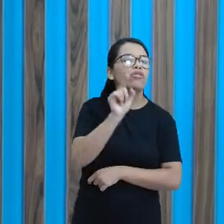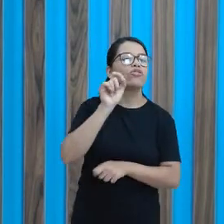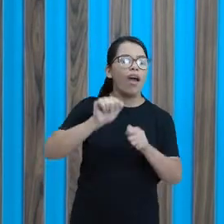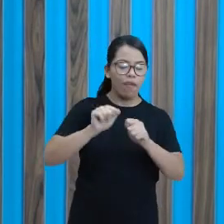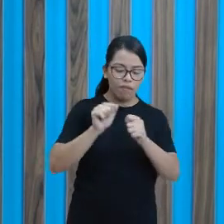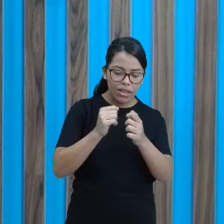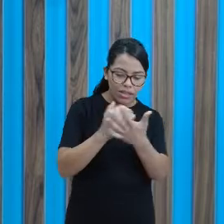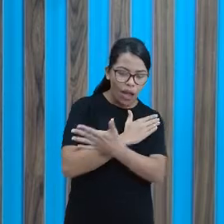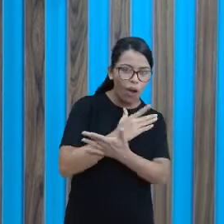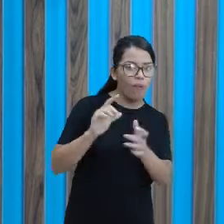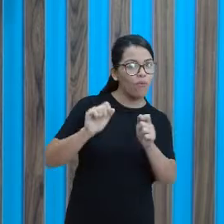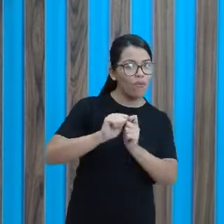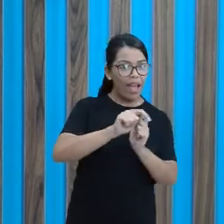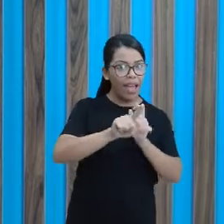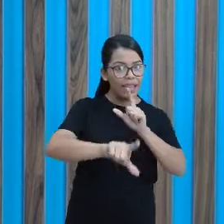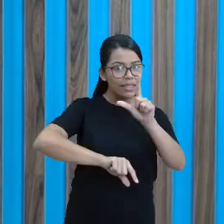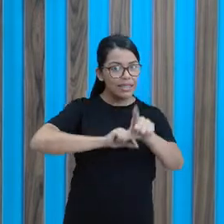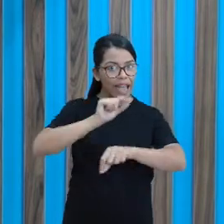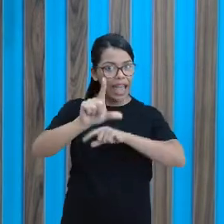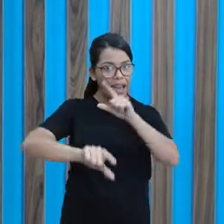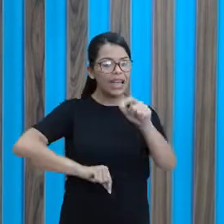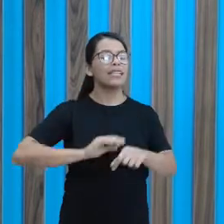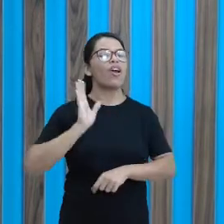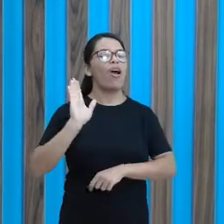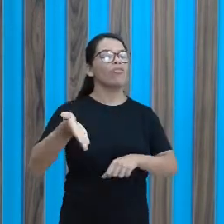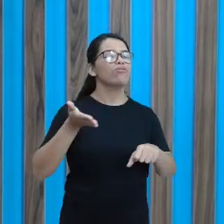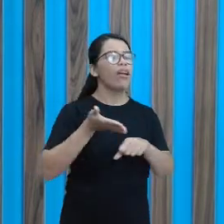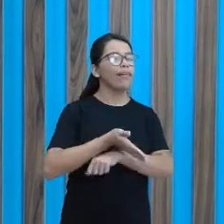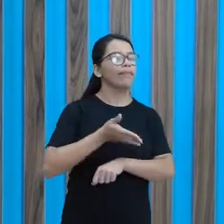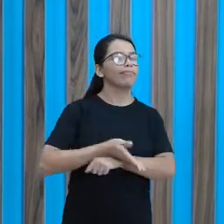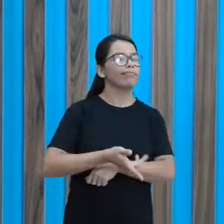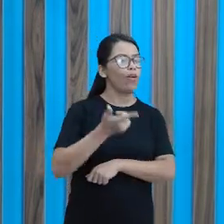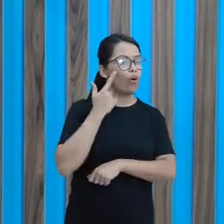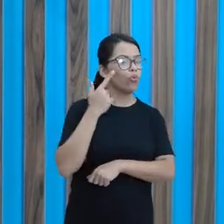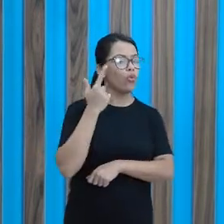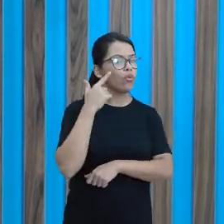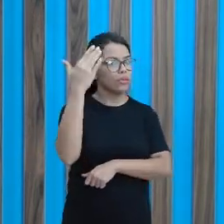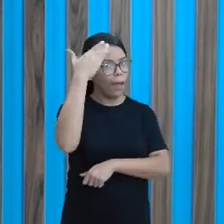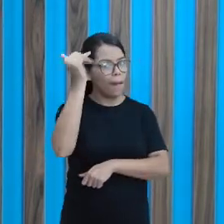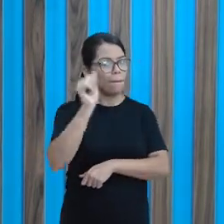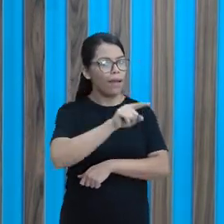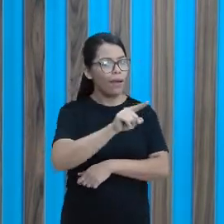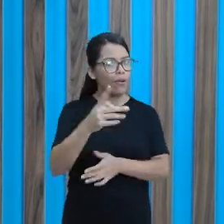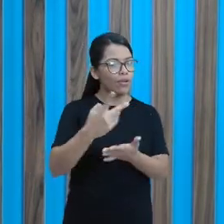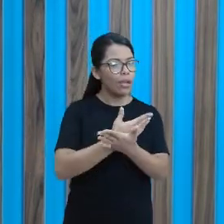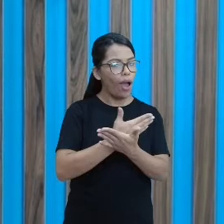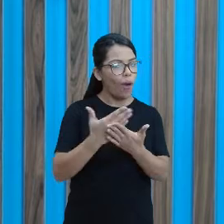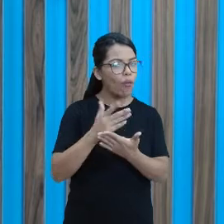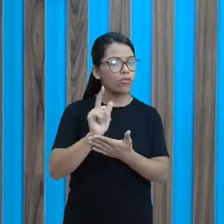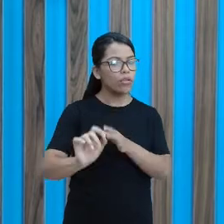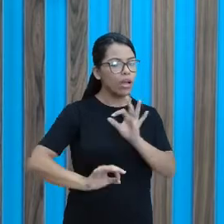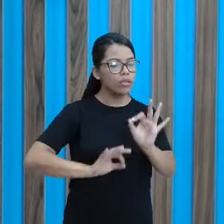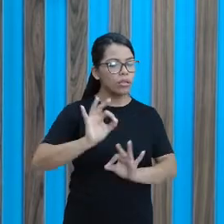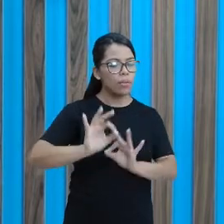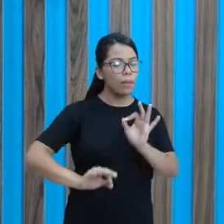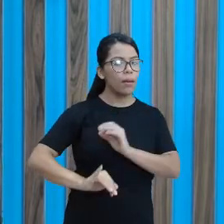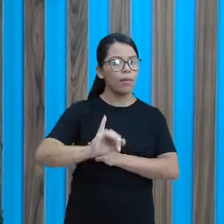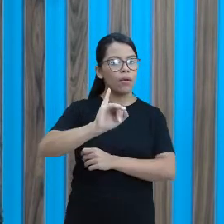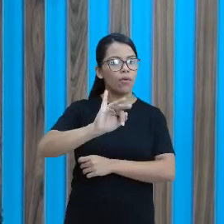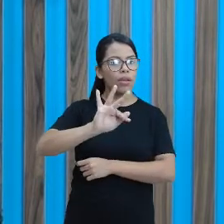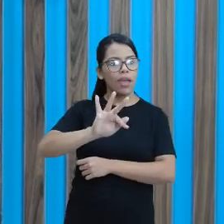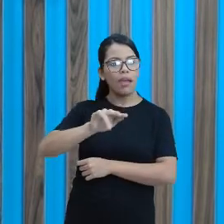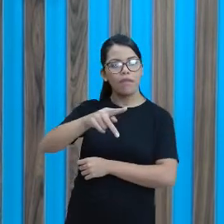alguns colégios que foram através de currículo, já entraram. Tô ligado já que muita gente está se preparando para o IF, que vai ser